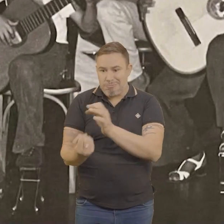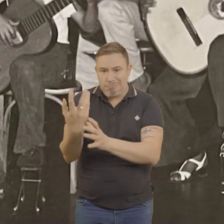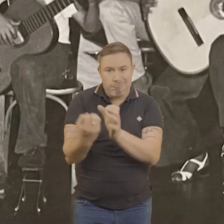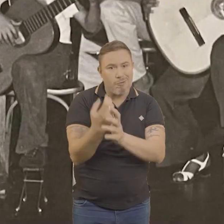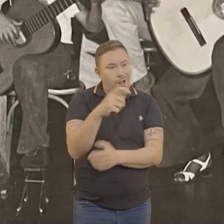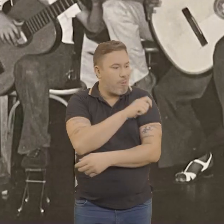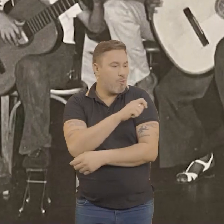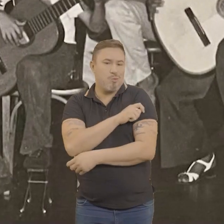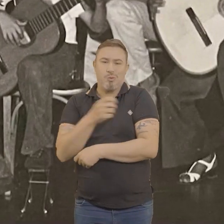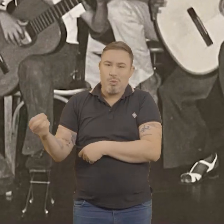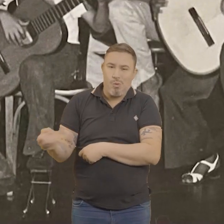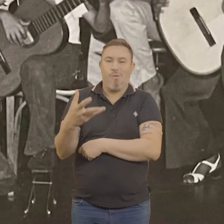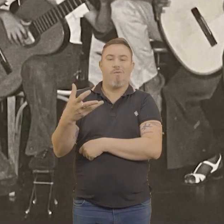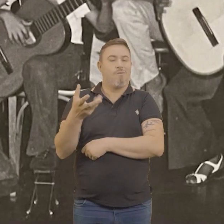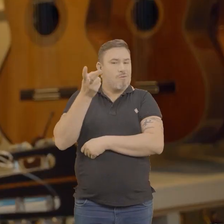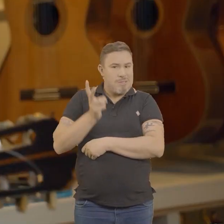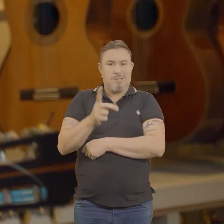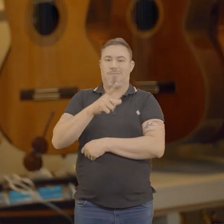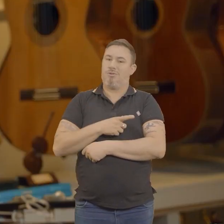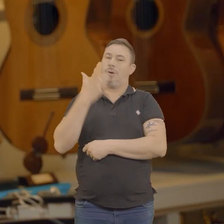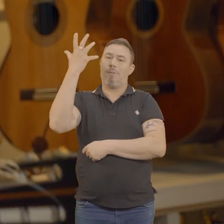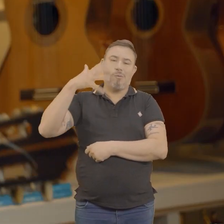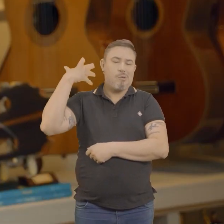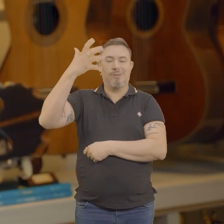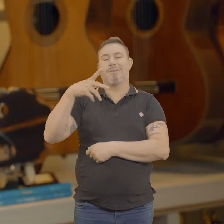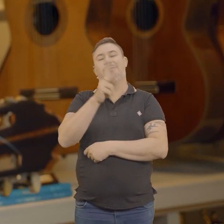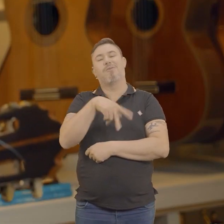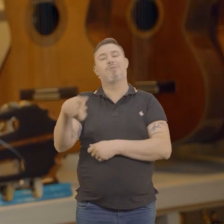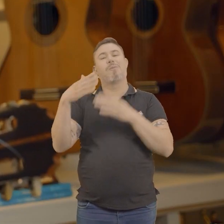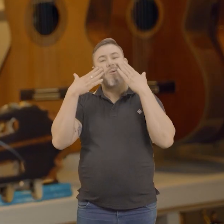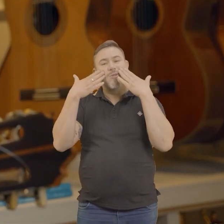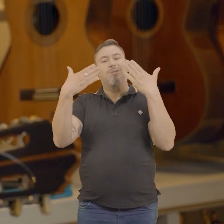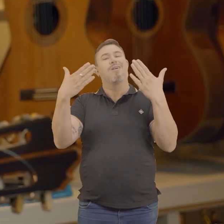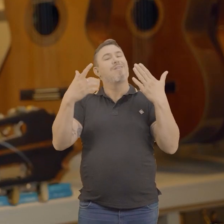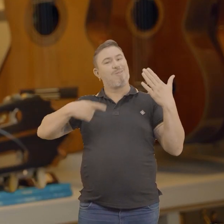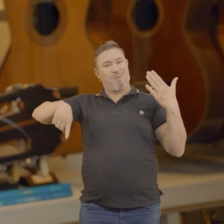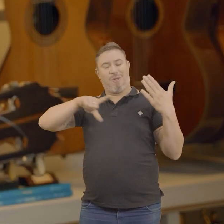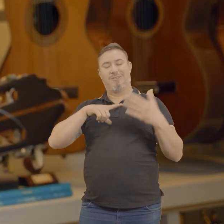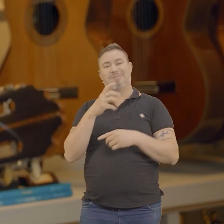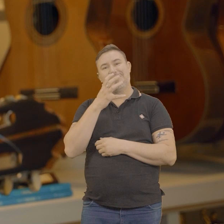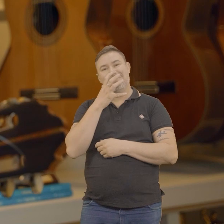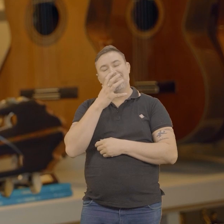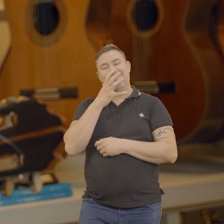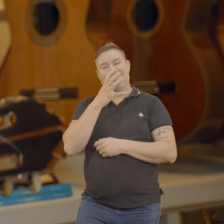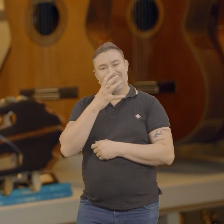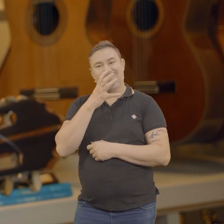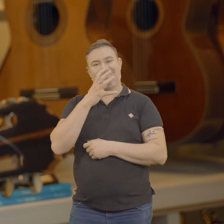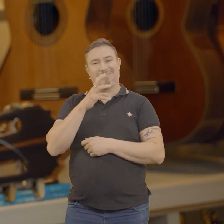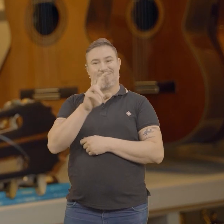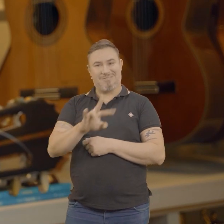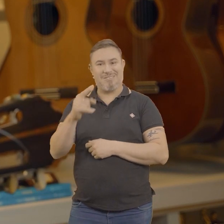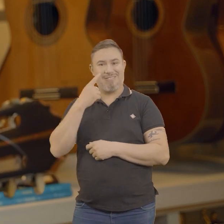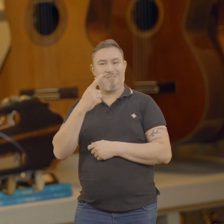O Zé Mário, na época lá, sempre tinha apresentações dos professores e a gente que estava ali assistia, né?